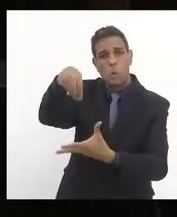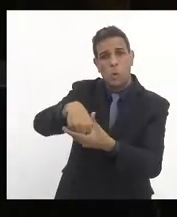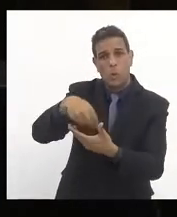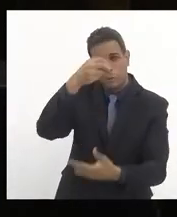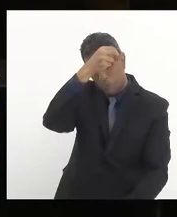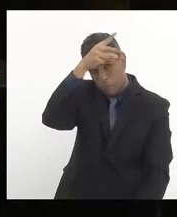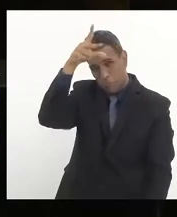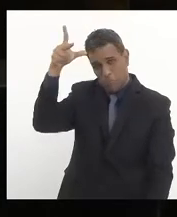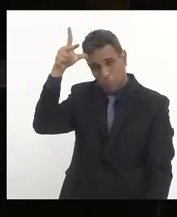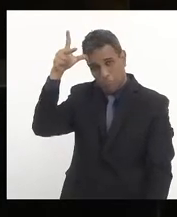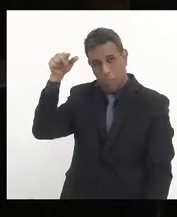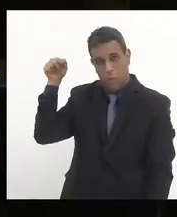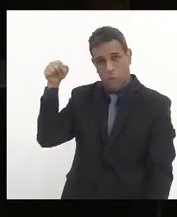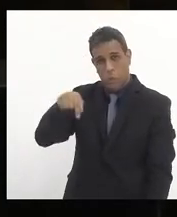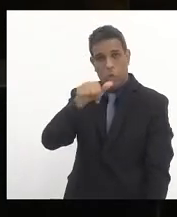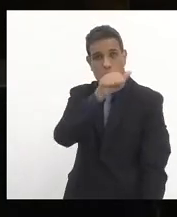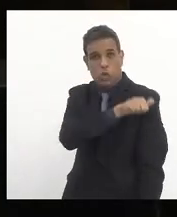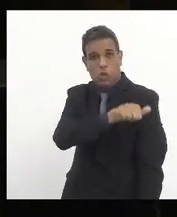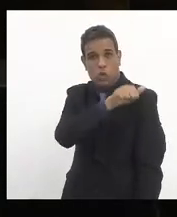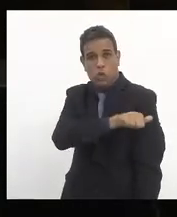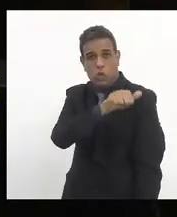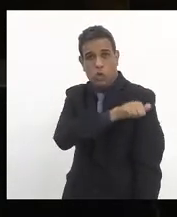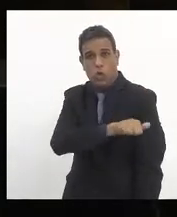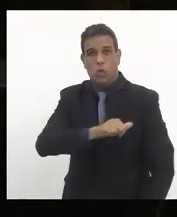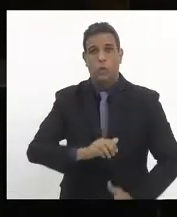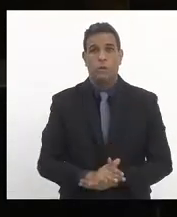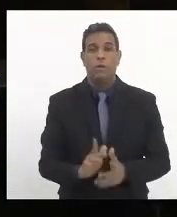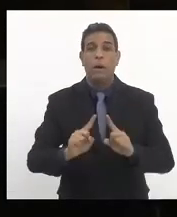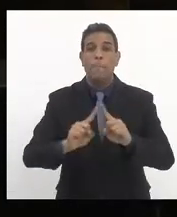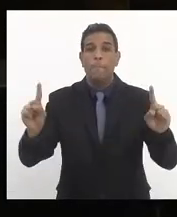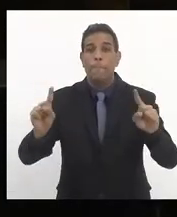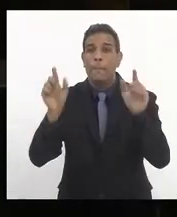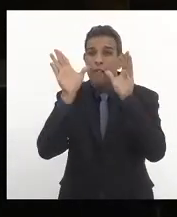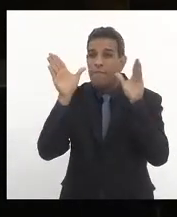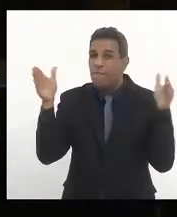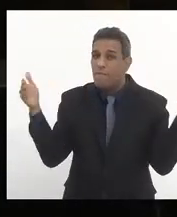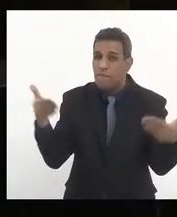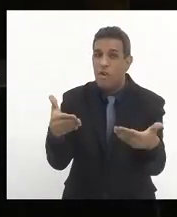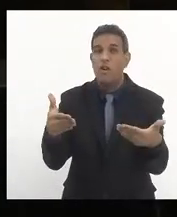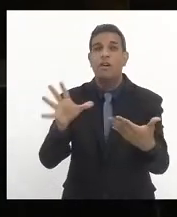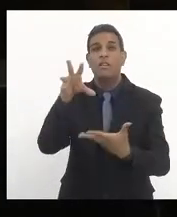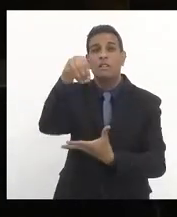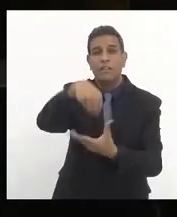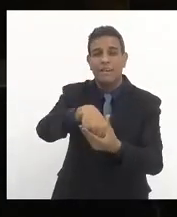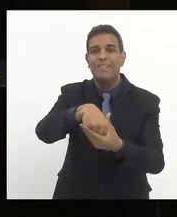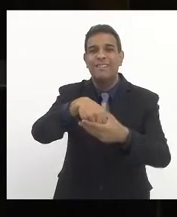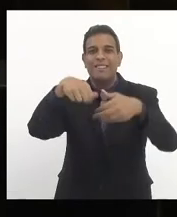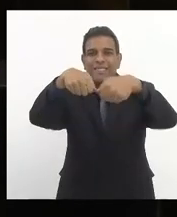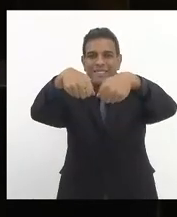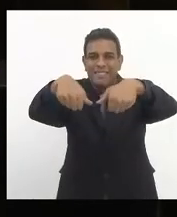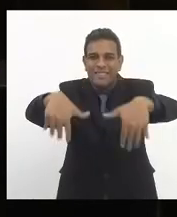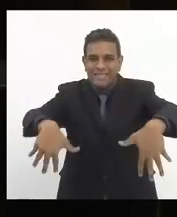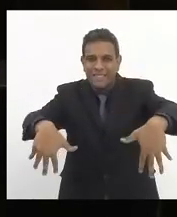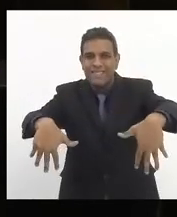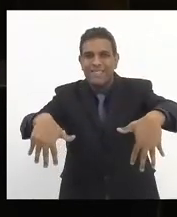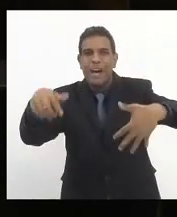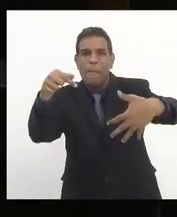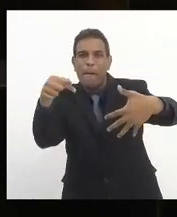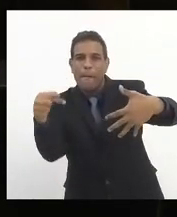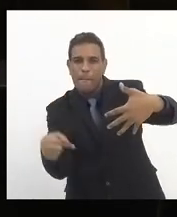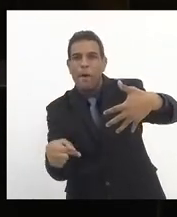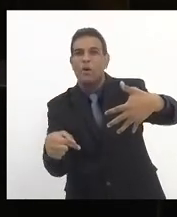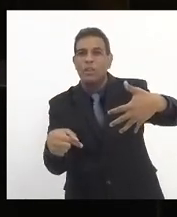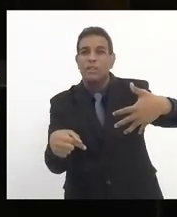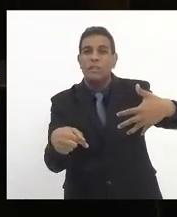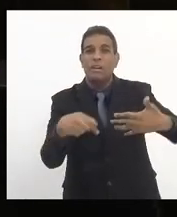Prefeitura do Rio de Janeiro, mais especificamente dentro da estrutura da Secretaria